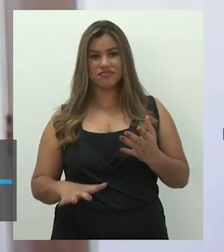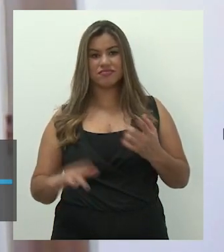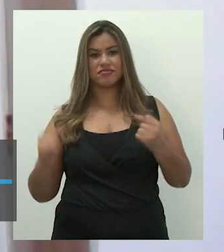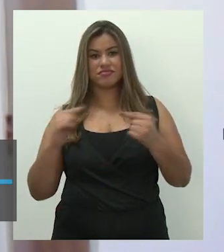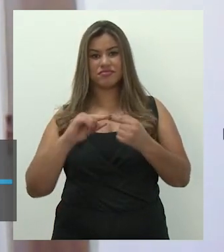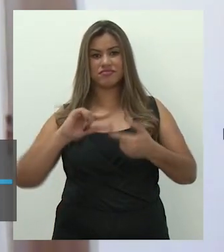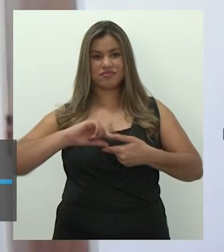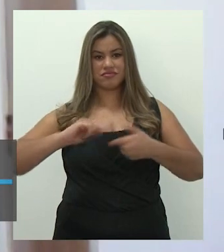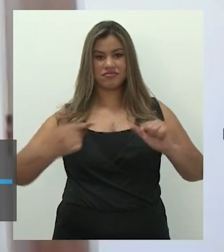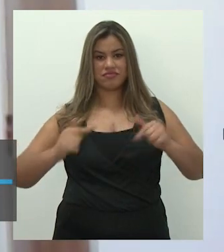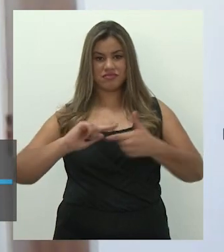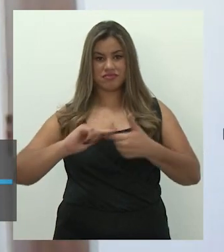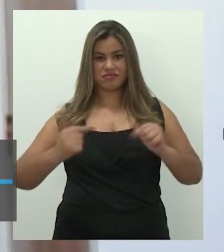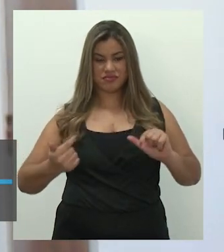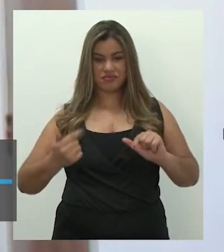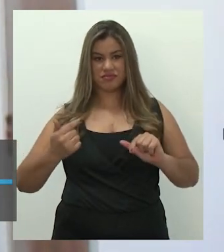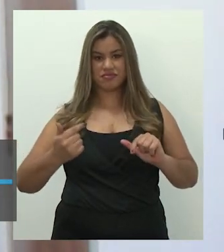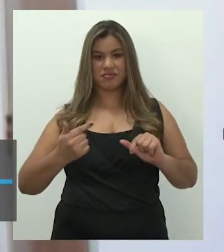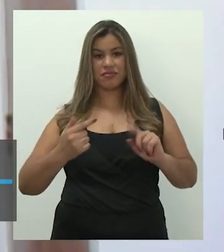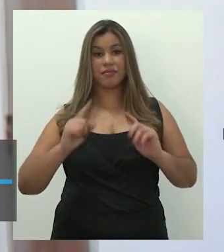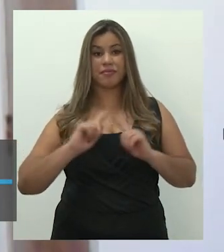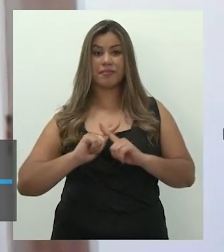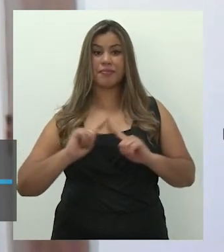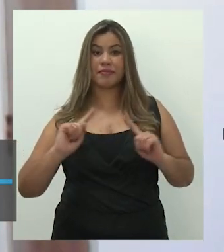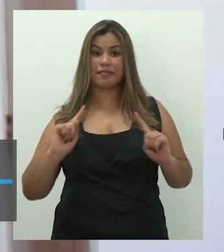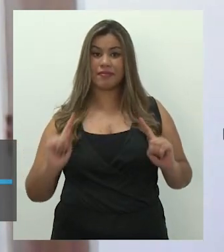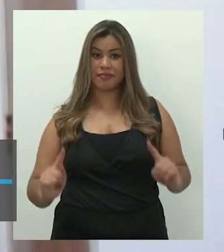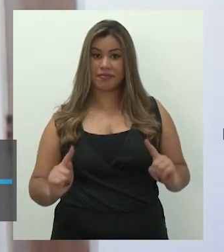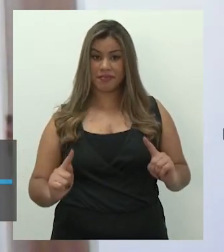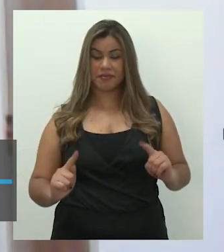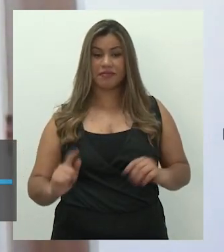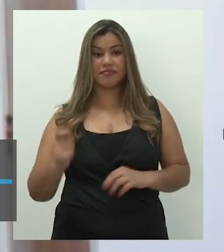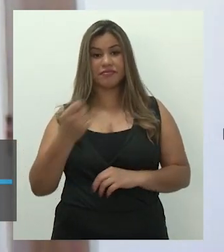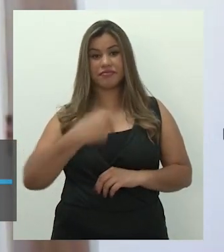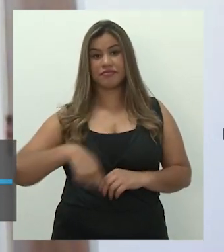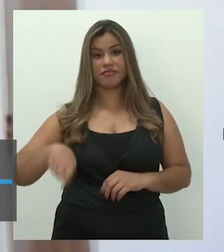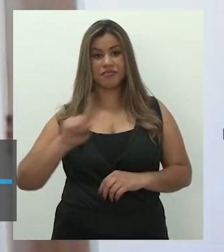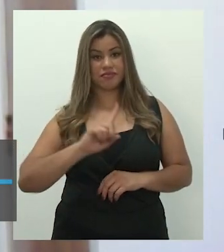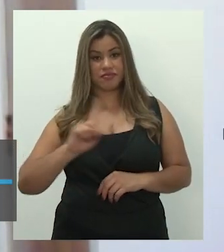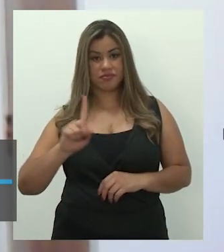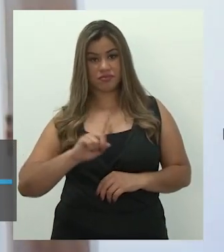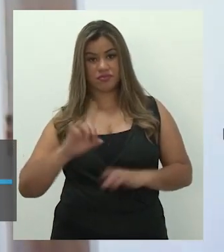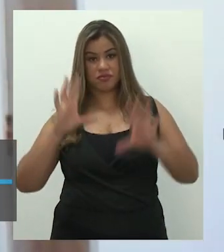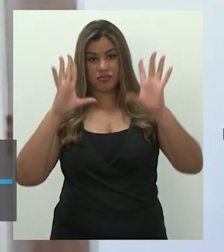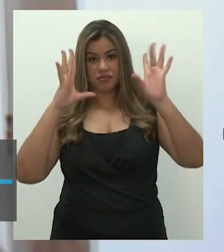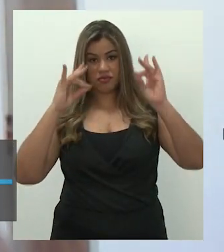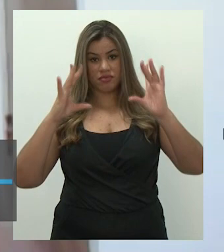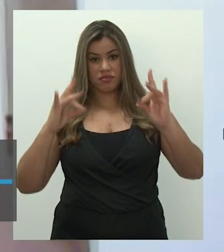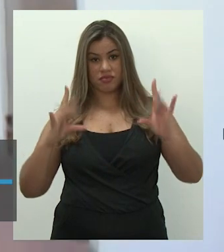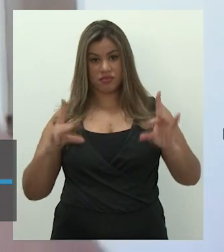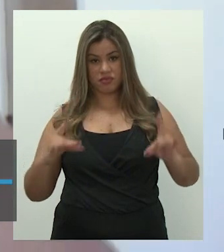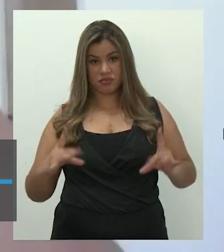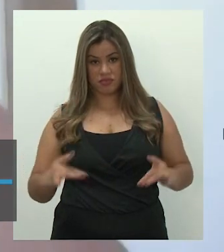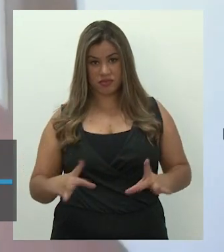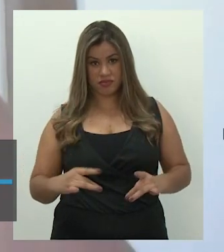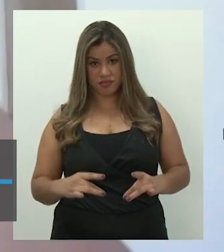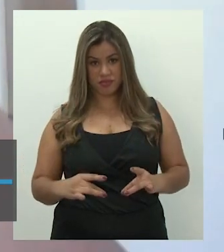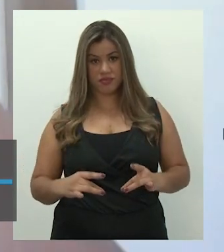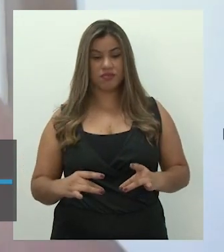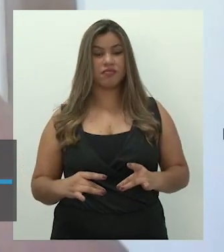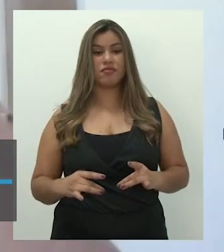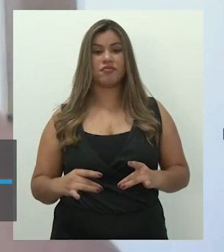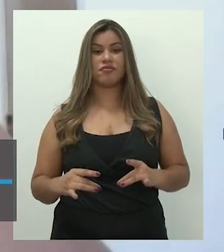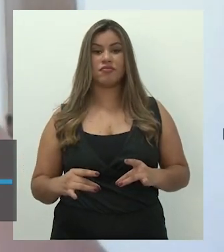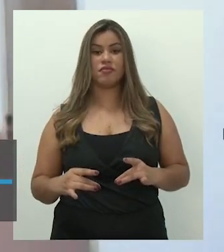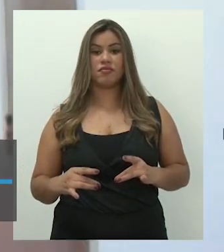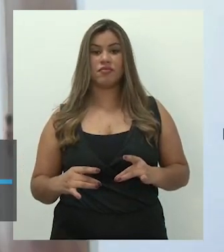que use o pensamento algébrico, porém não tem necessidade de descrever essa atividade